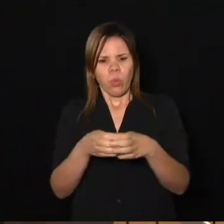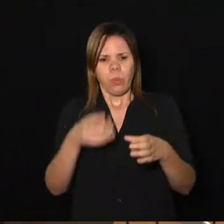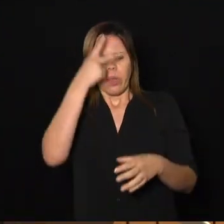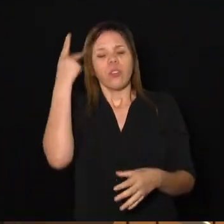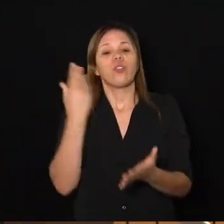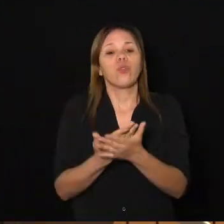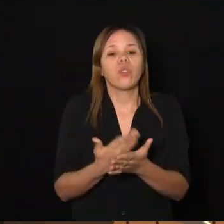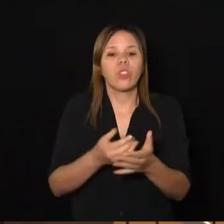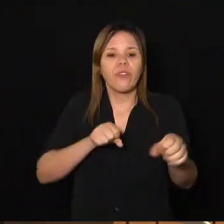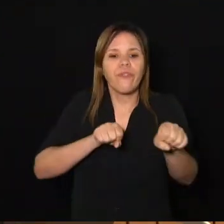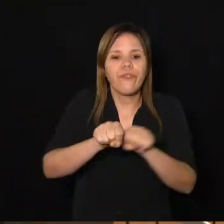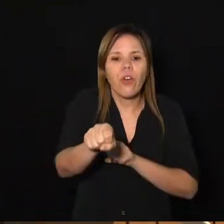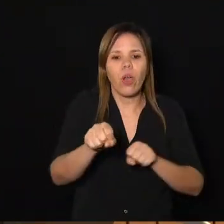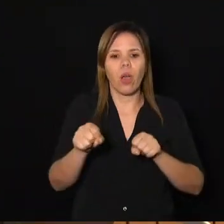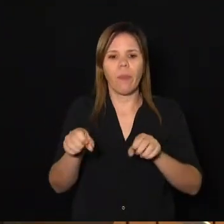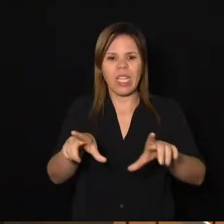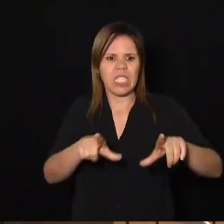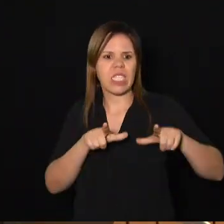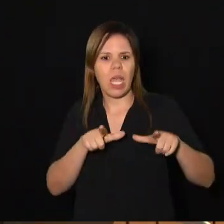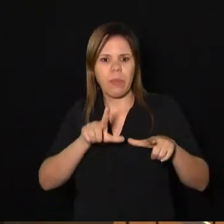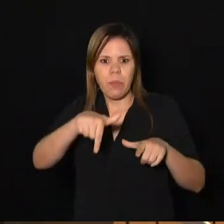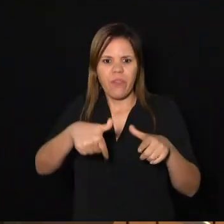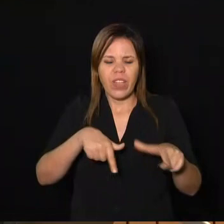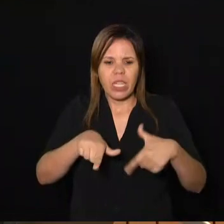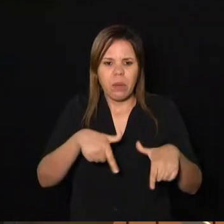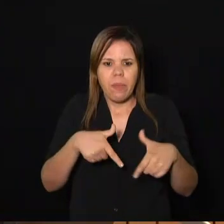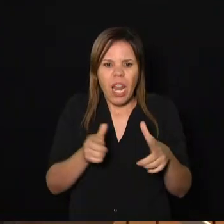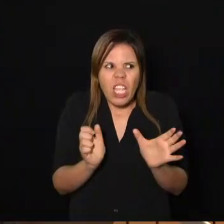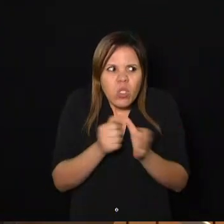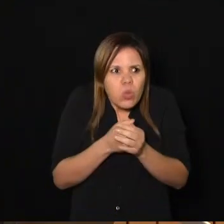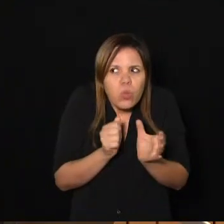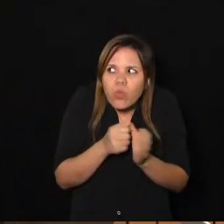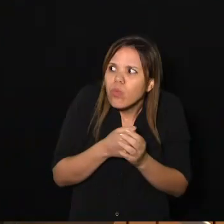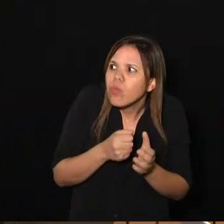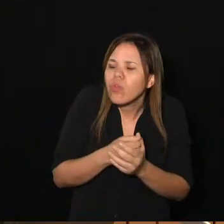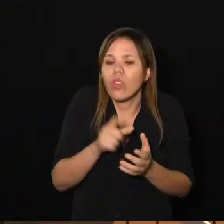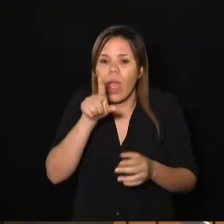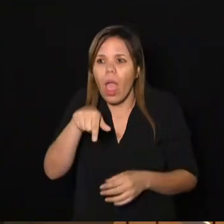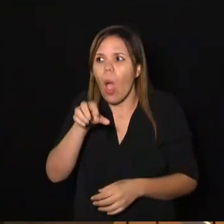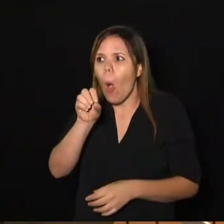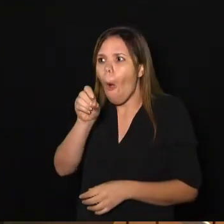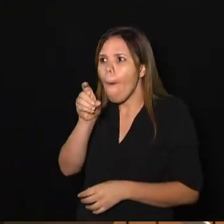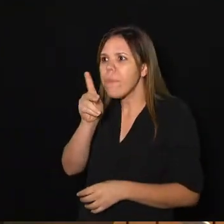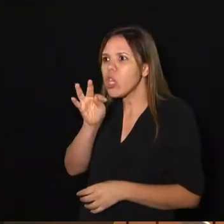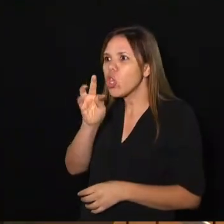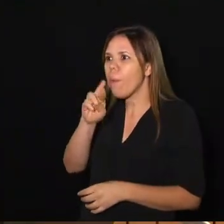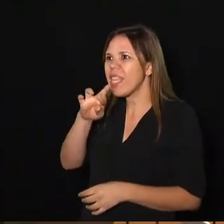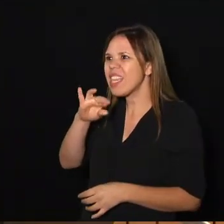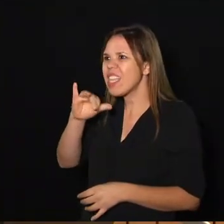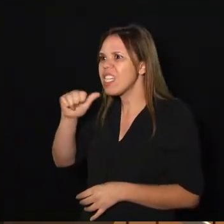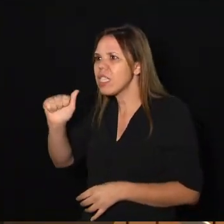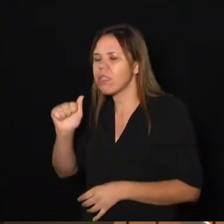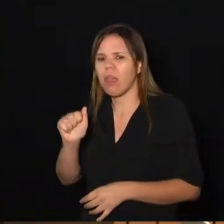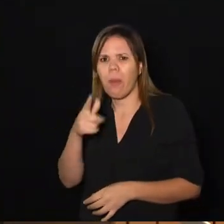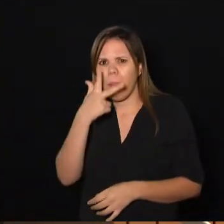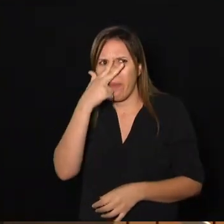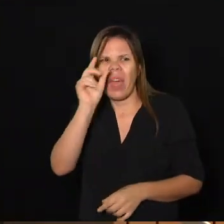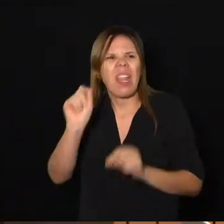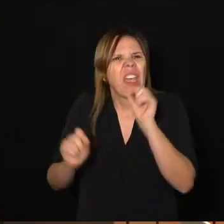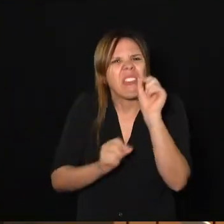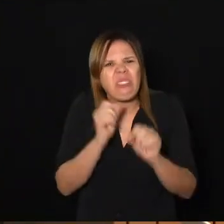diploma e vai trabalhar escondido que são os optometristas uma uma diarreia mental